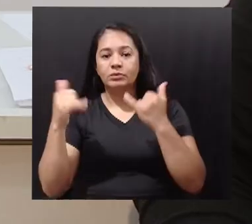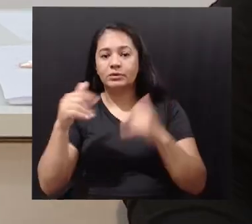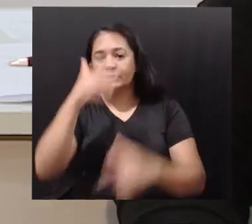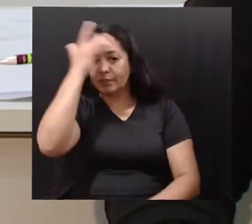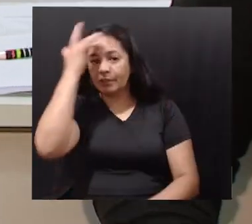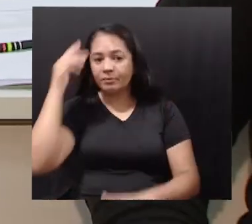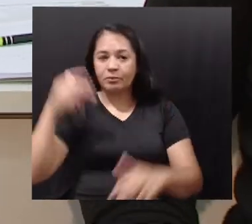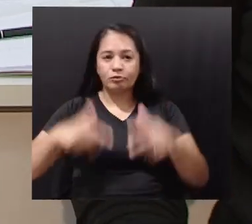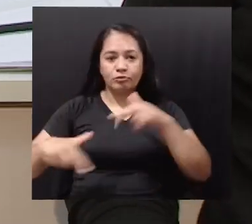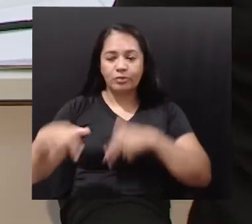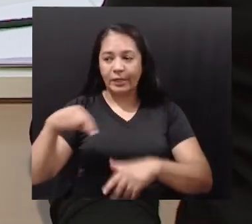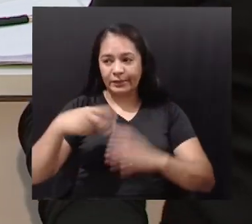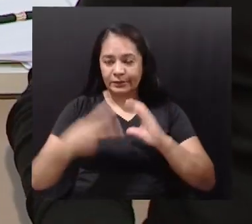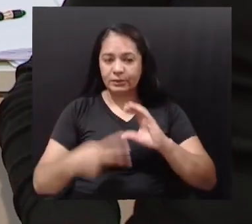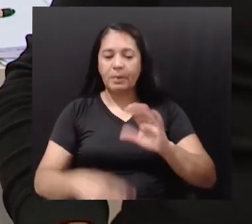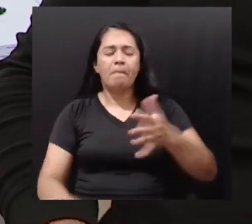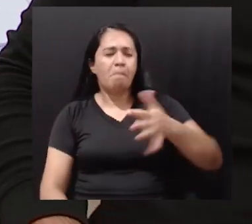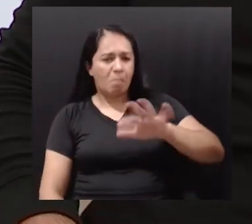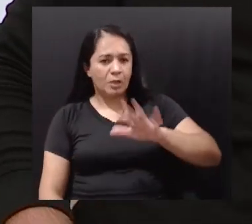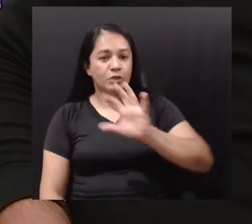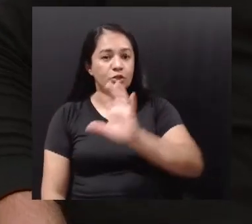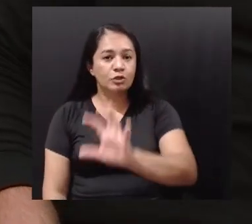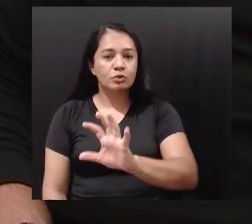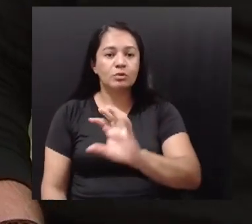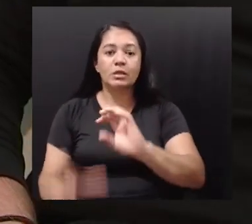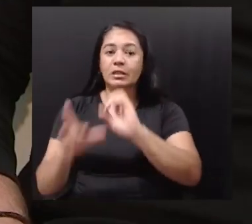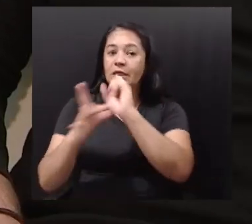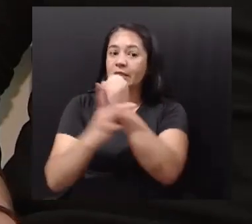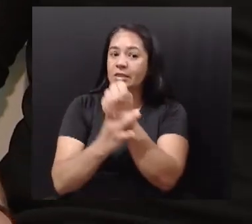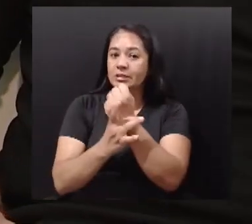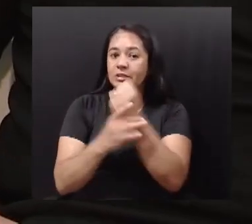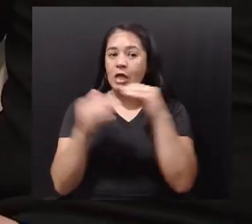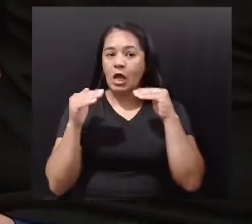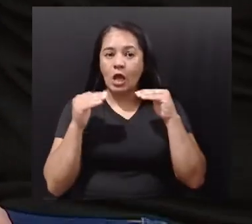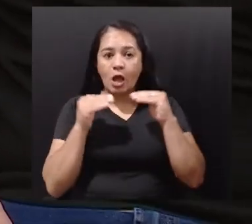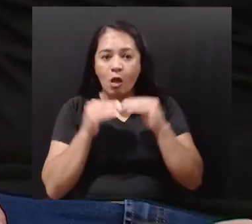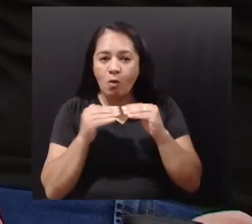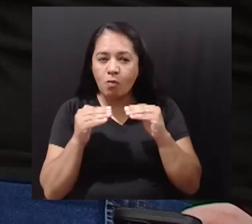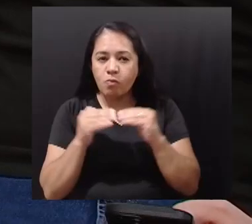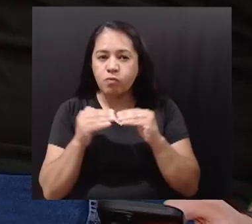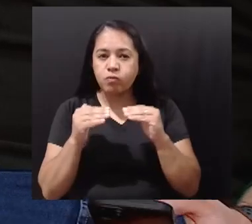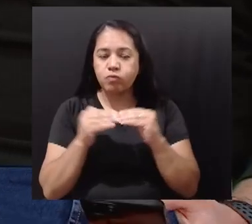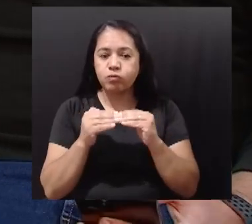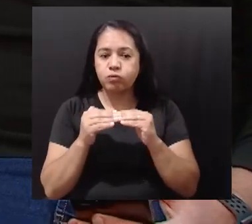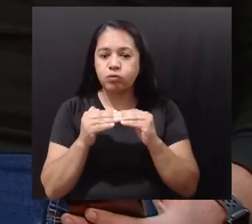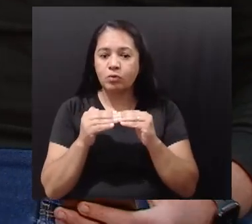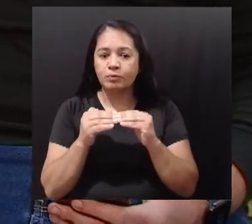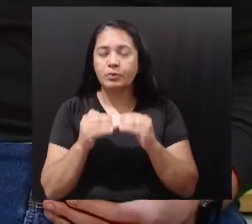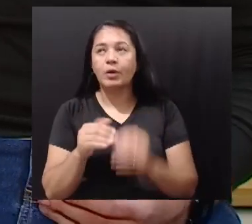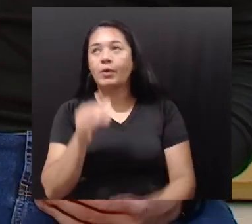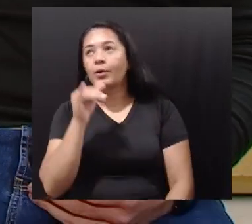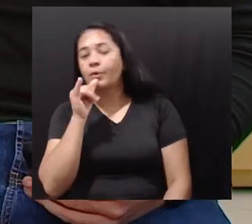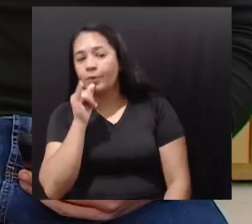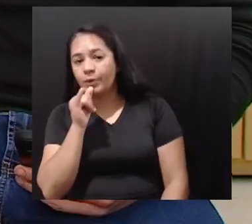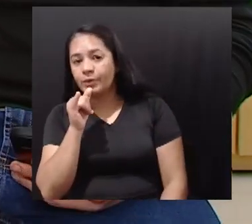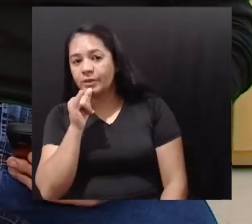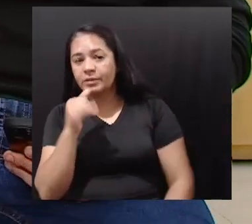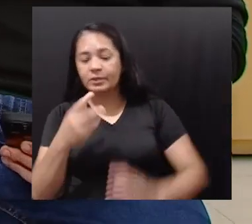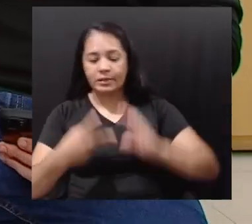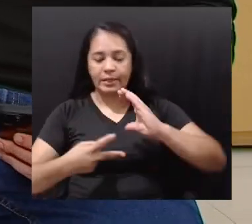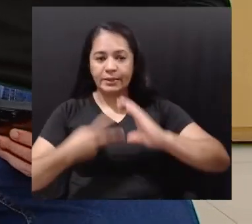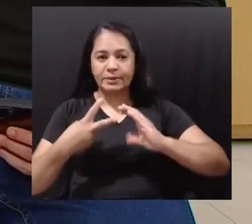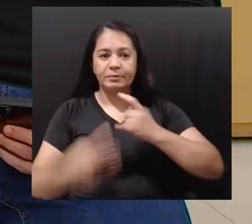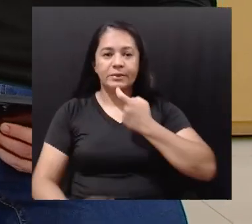menos. Ele assegura a conformidade daquela... por exemplo, no caso da Câmara Municipal de Campinas,